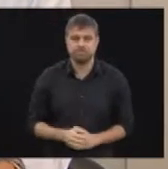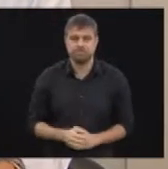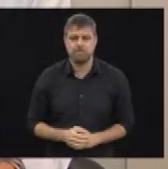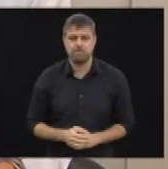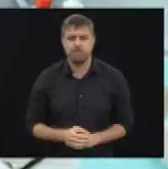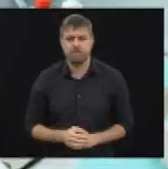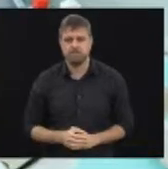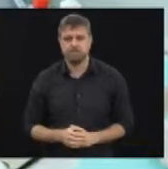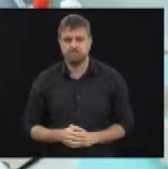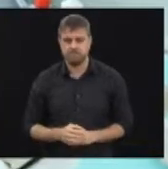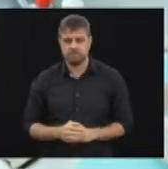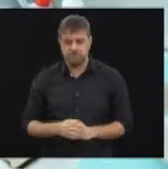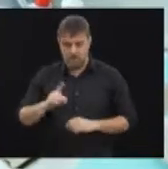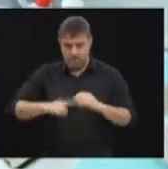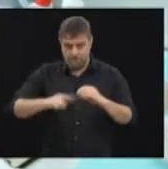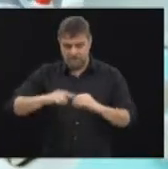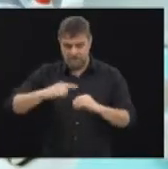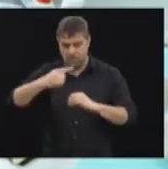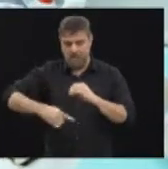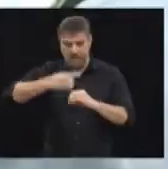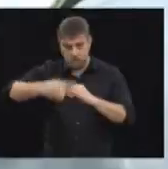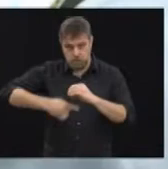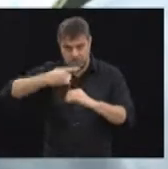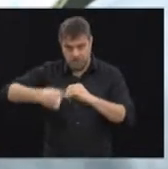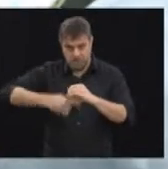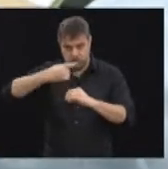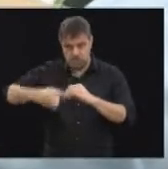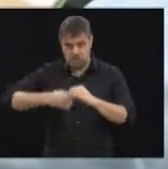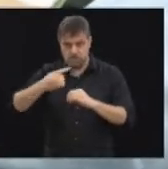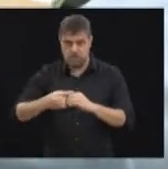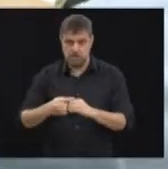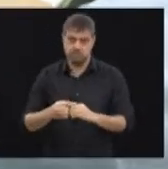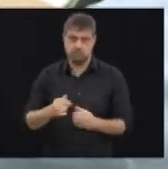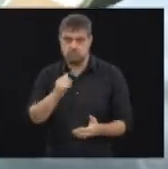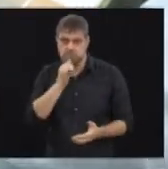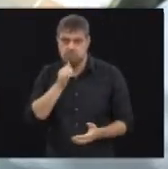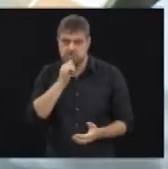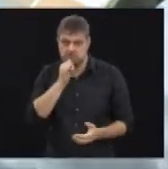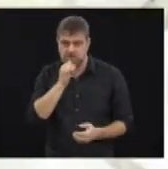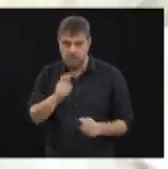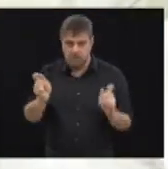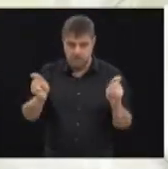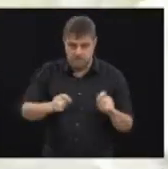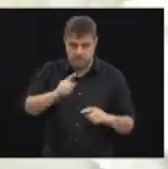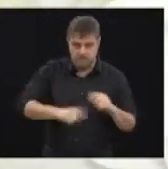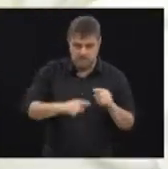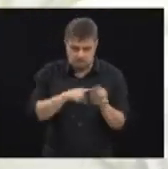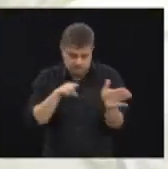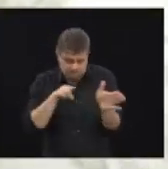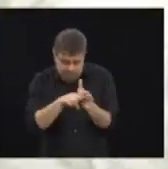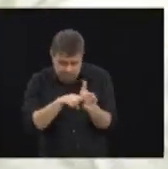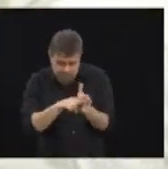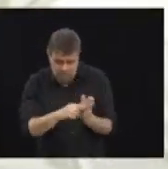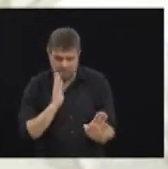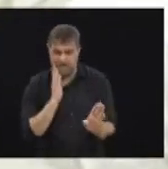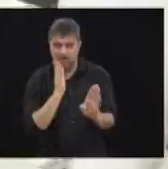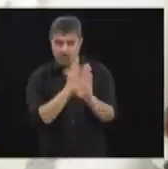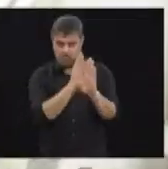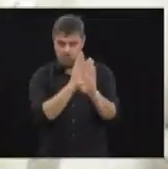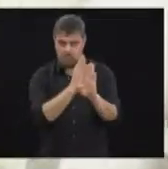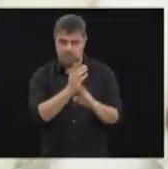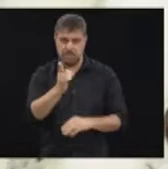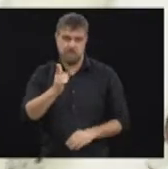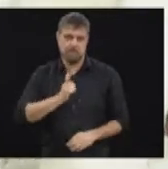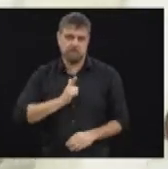Então, esse material radioativo, ele pode ser um material tanto para diagnóstico, que é um